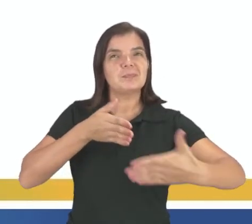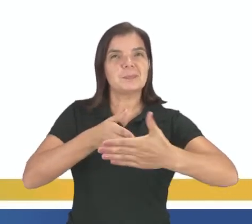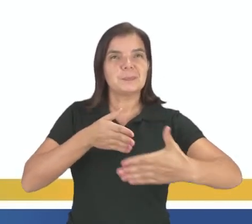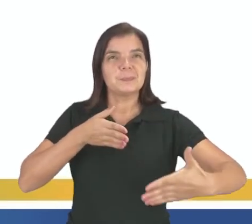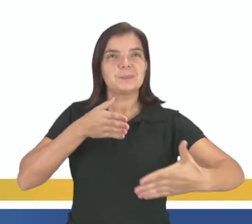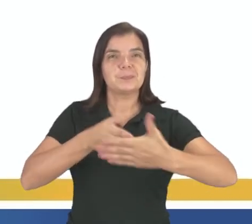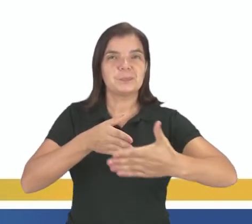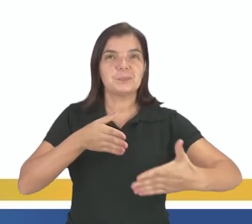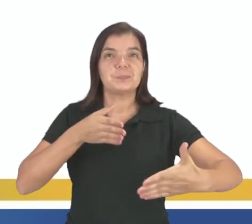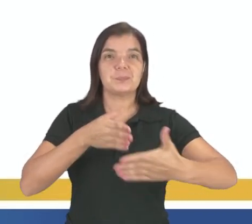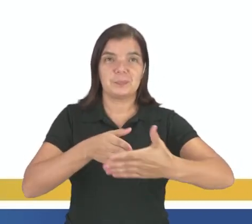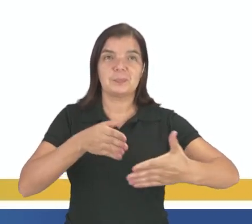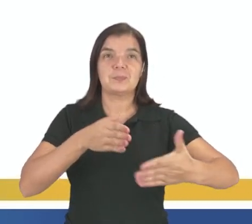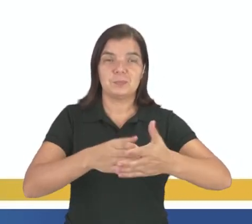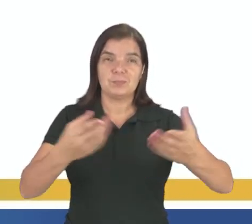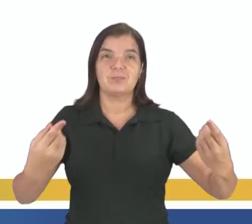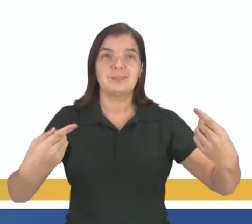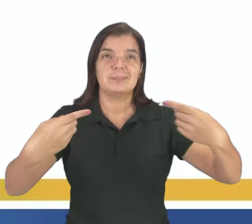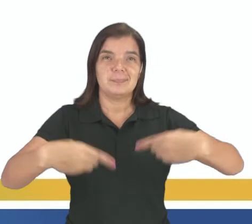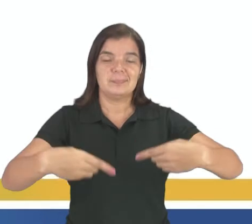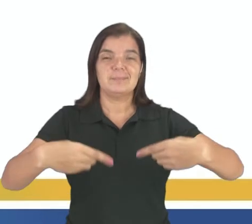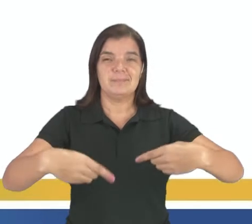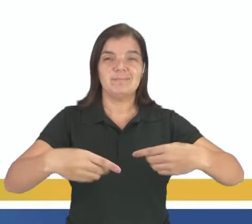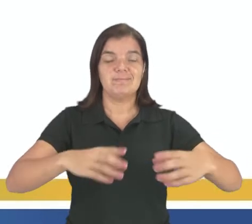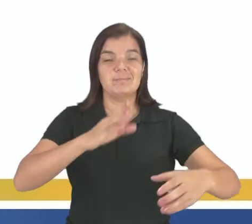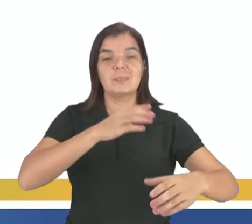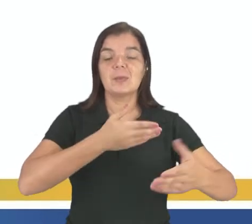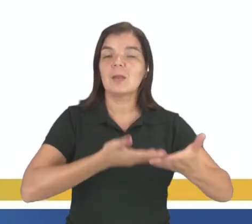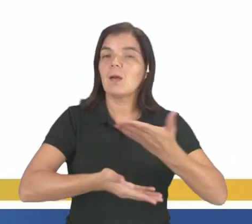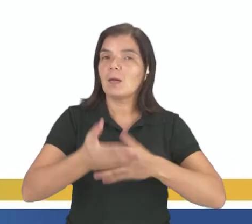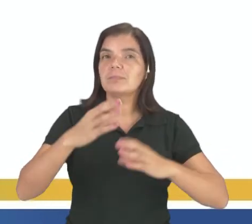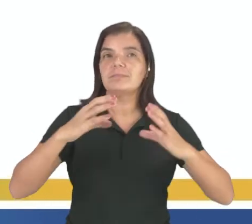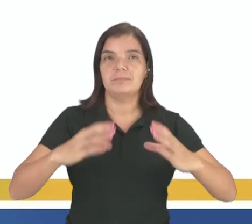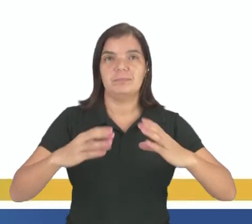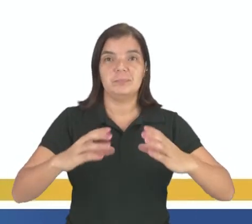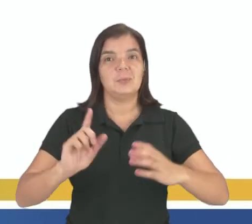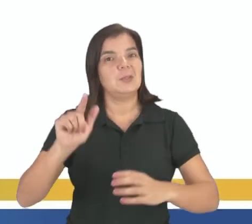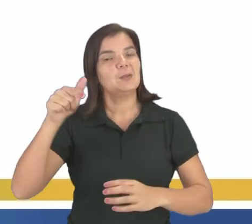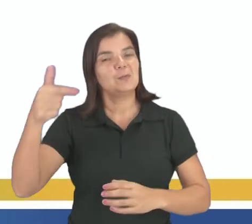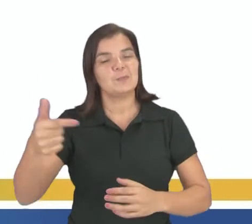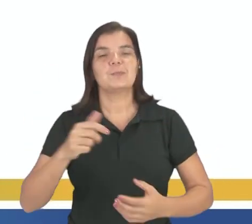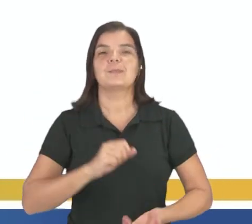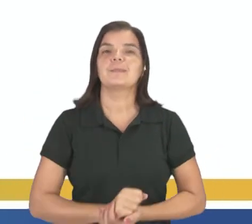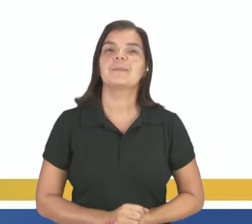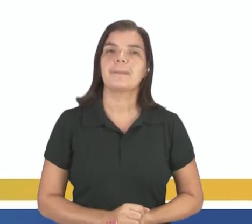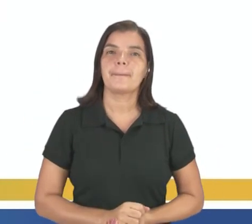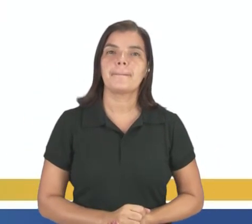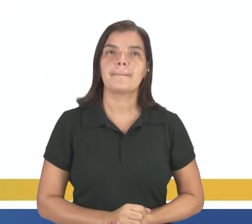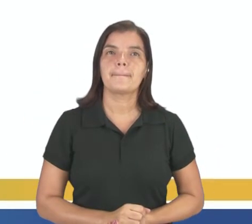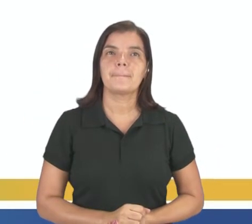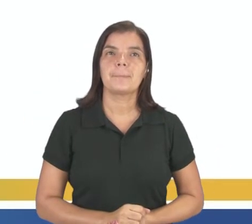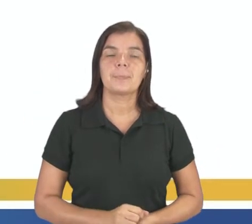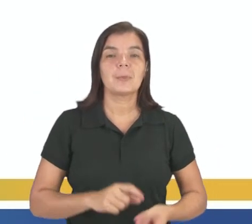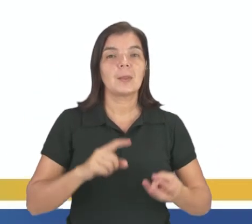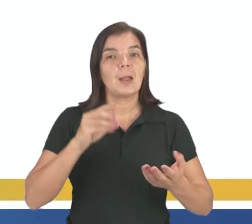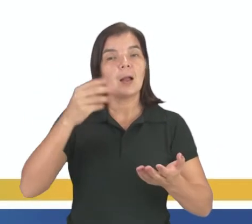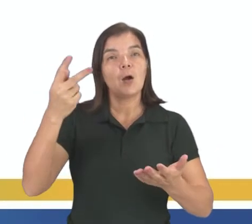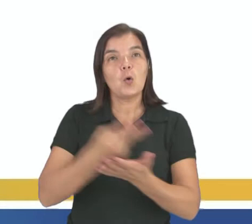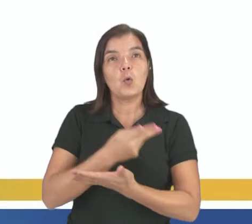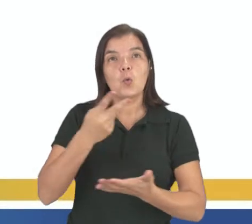mesmo de maneira a formar um obstáculo às pretensões do adversário em relação a bola dentre outras